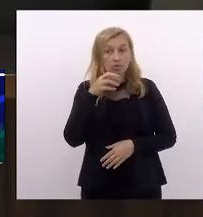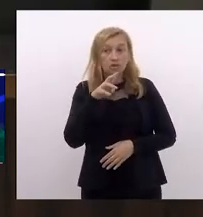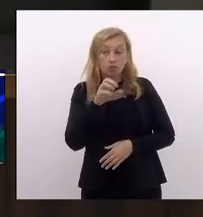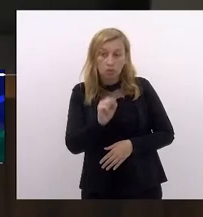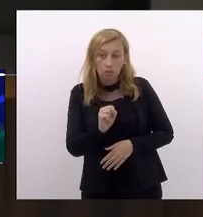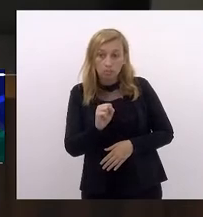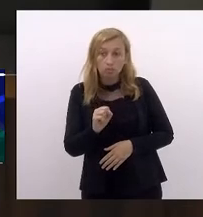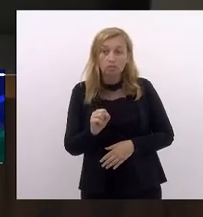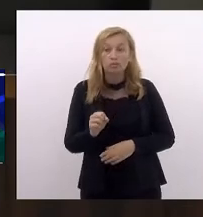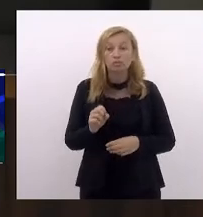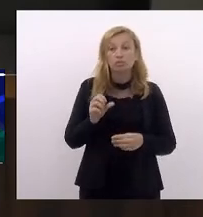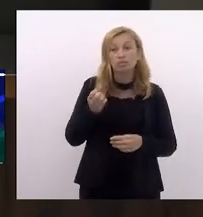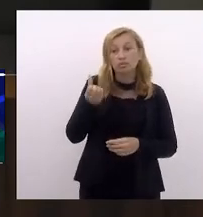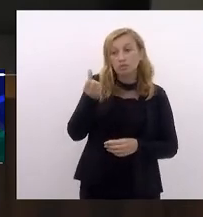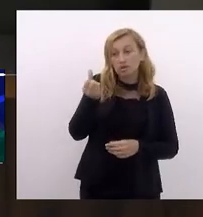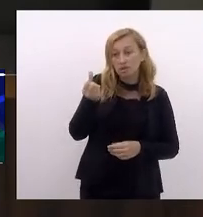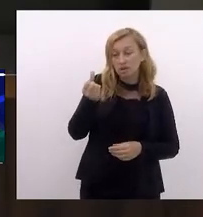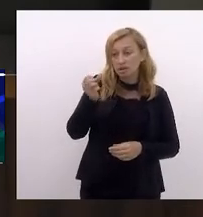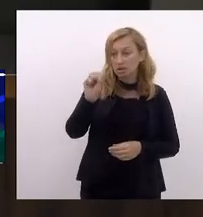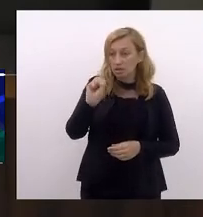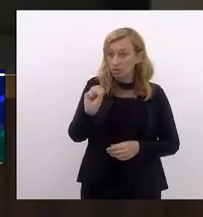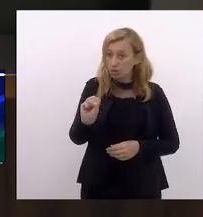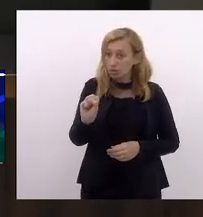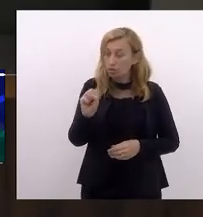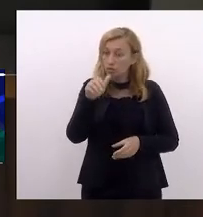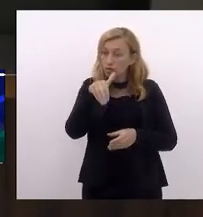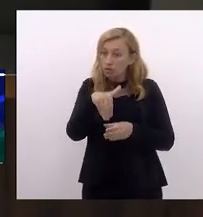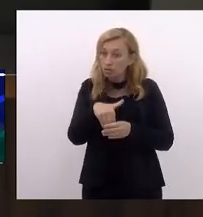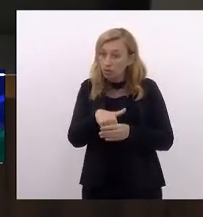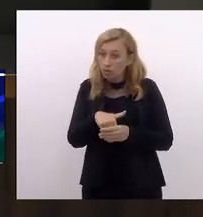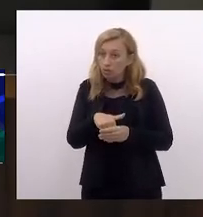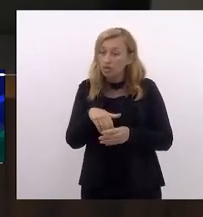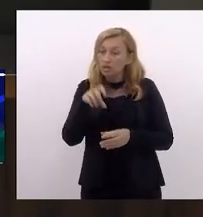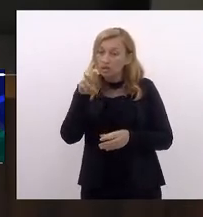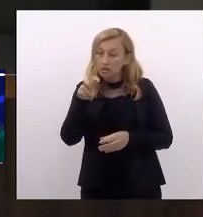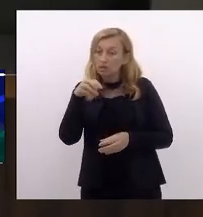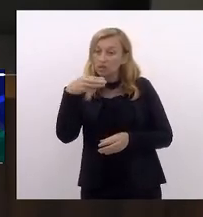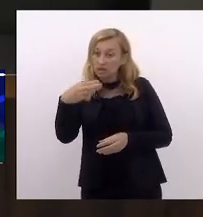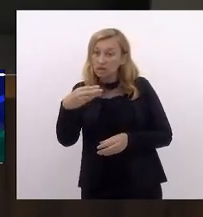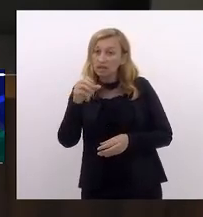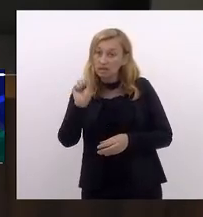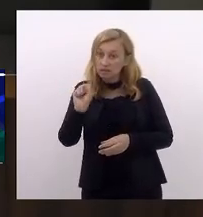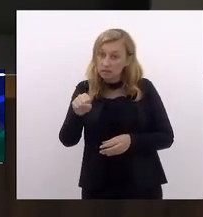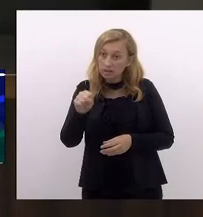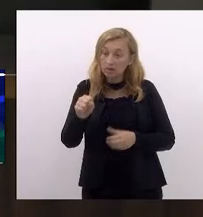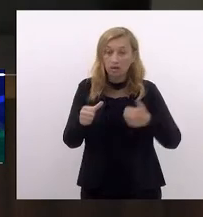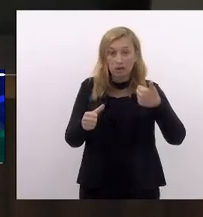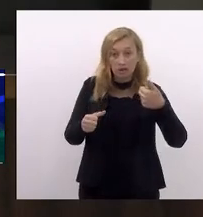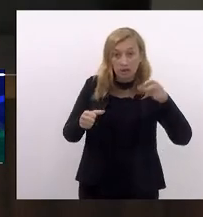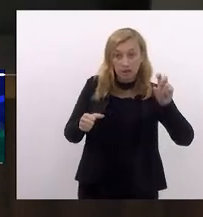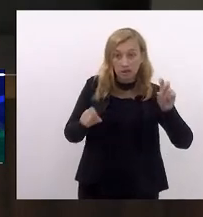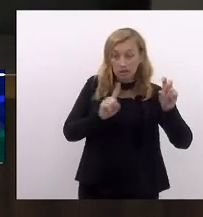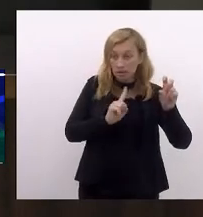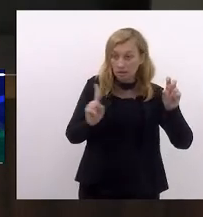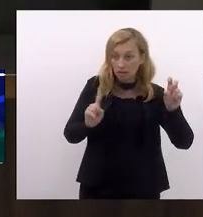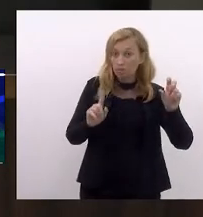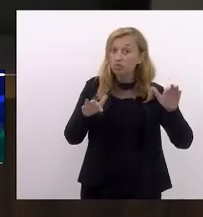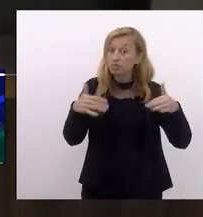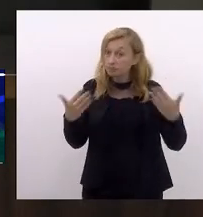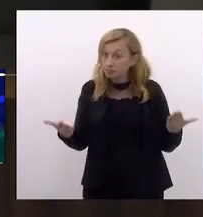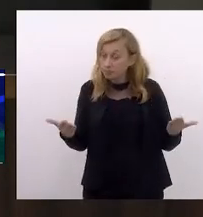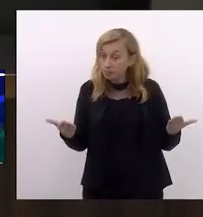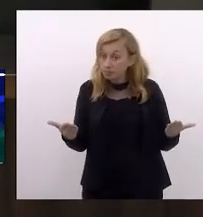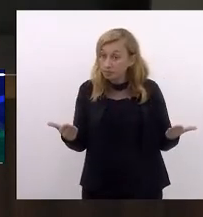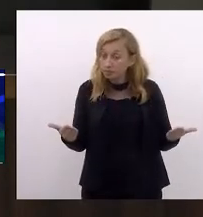bomtempo no compareceu então nós temos 68 votos que foram 53 seguinte 15 nãos tão